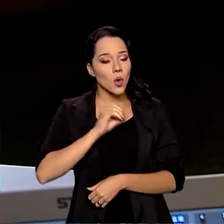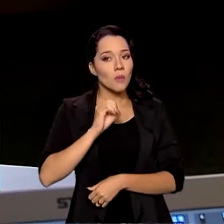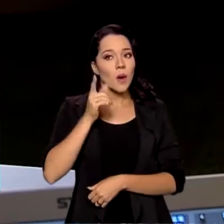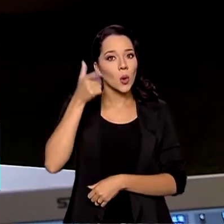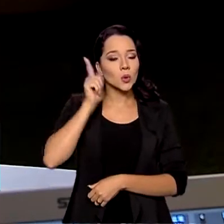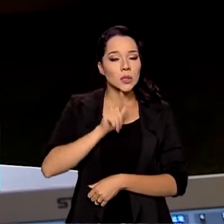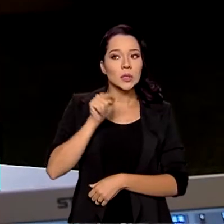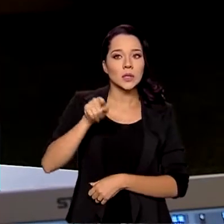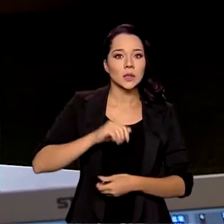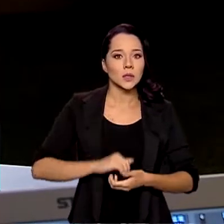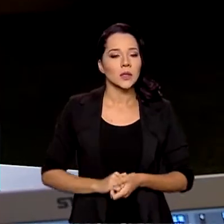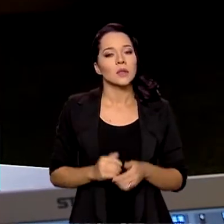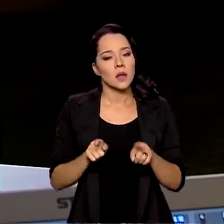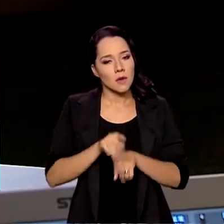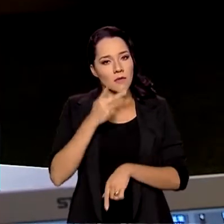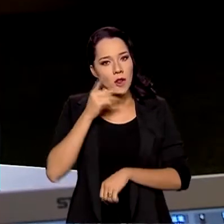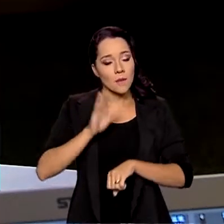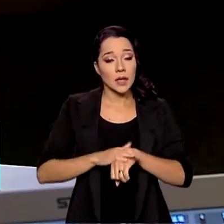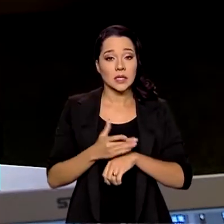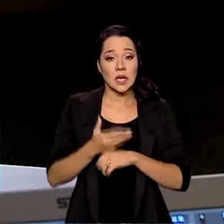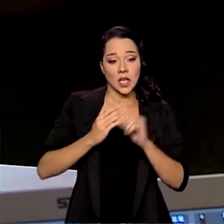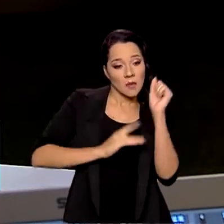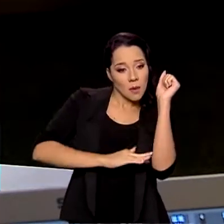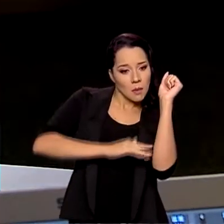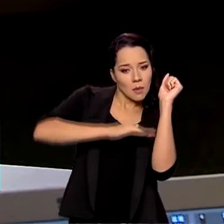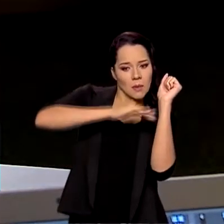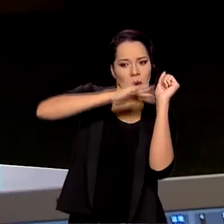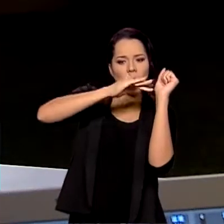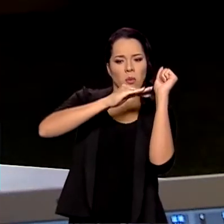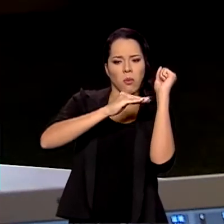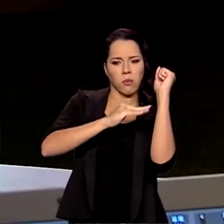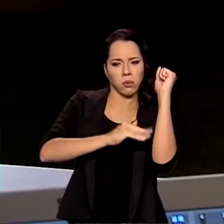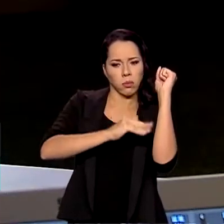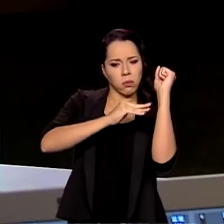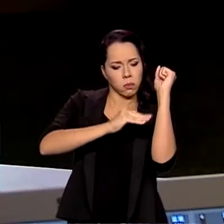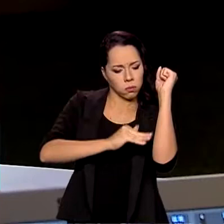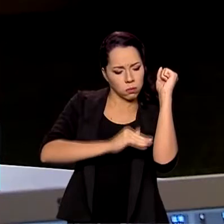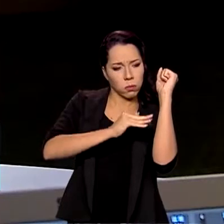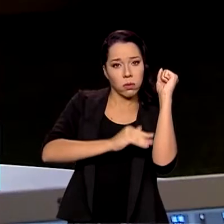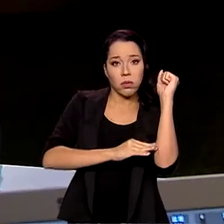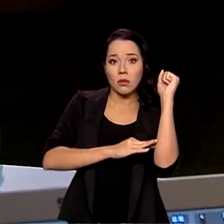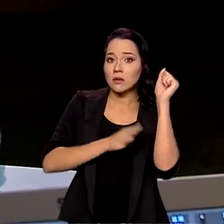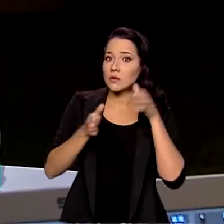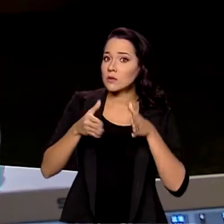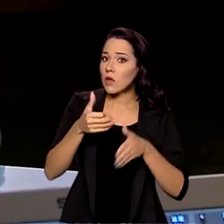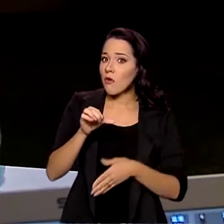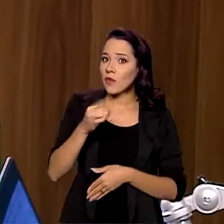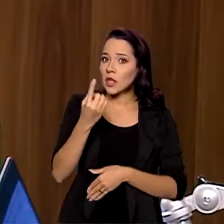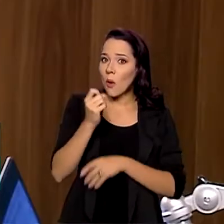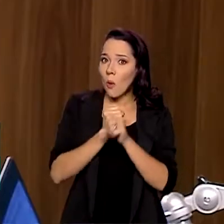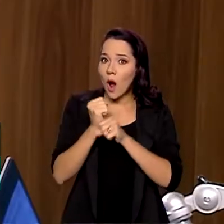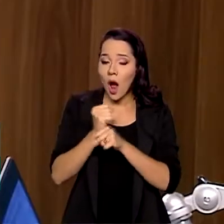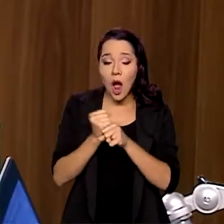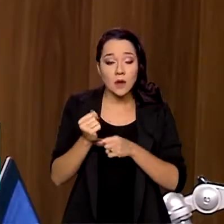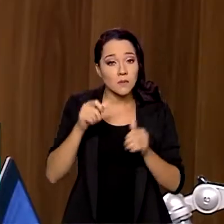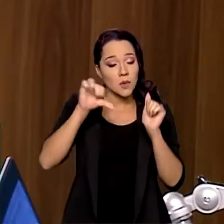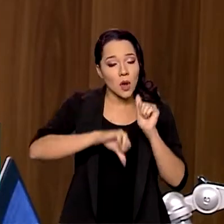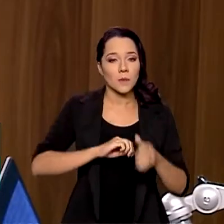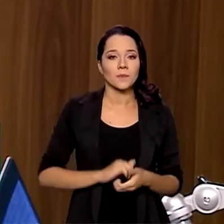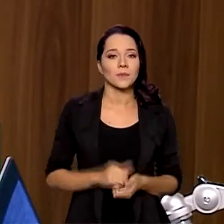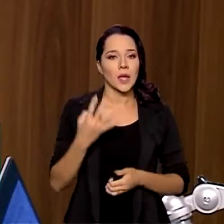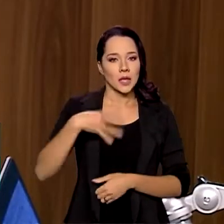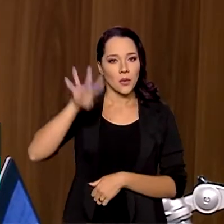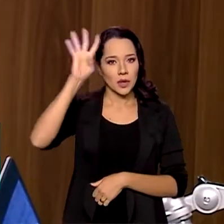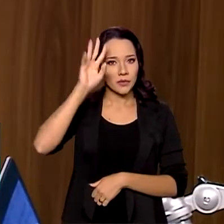atender a demanda. E disse mais que os reservatórios estão com as piores afluências de água em 91 anos. Pois é, na quarta-feira, o presidente Jair